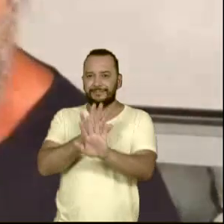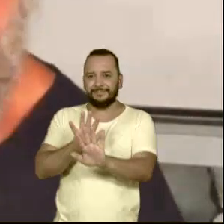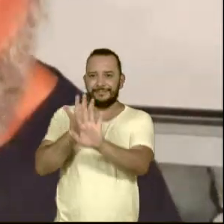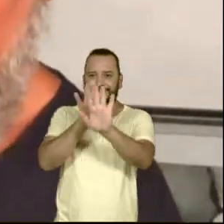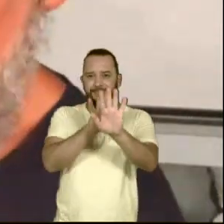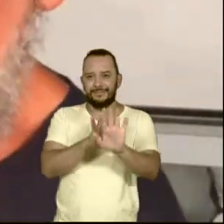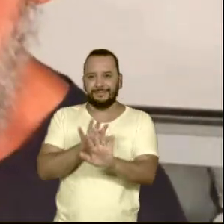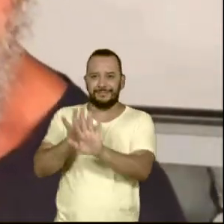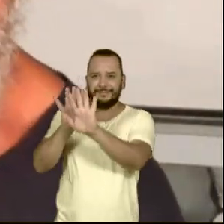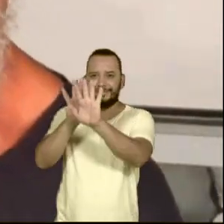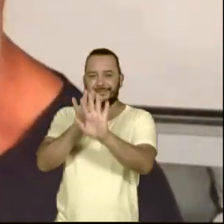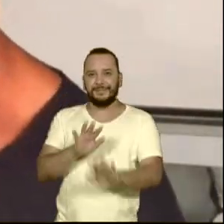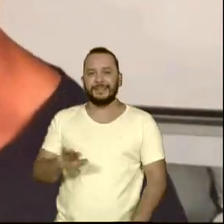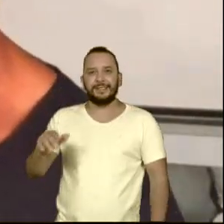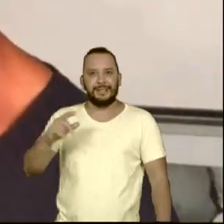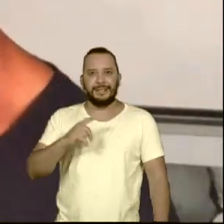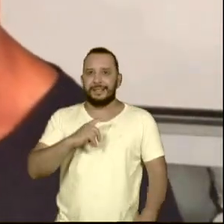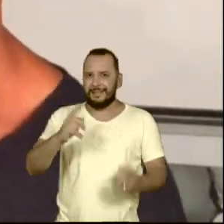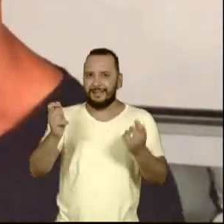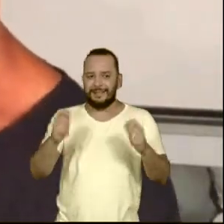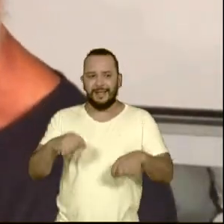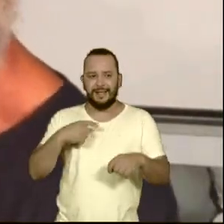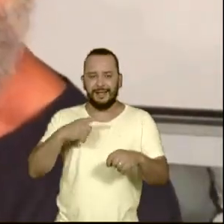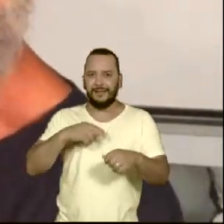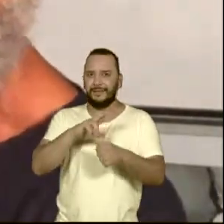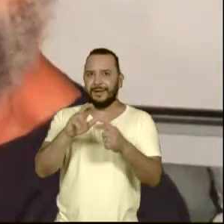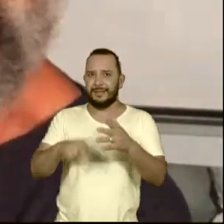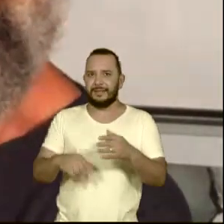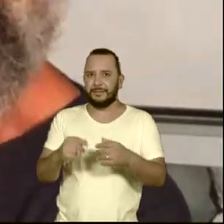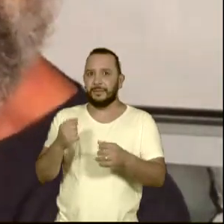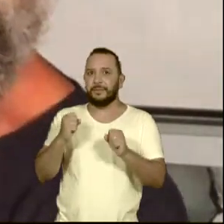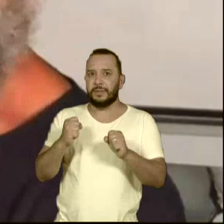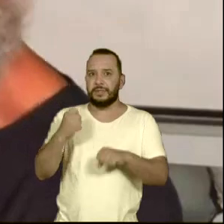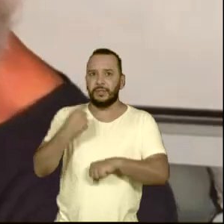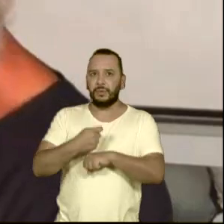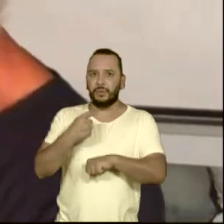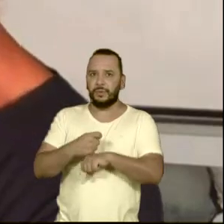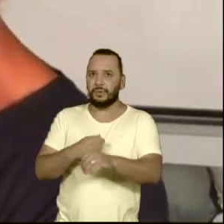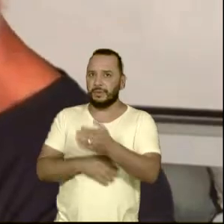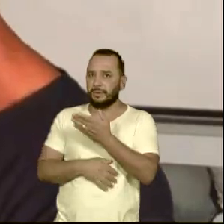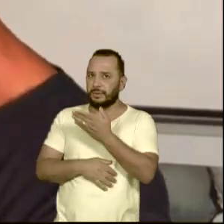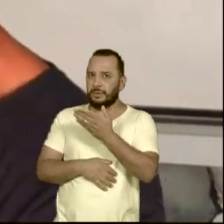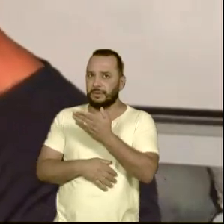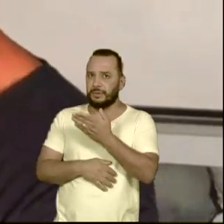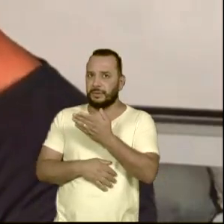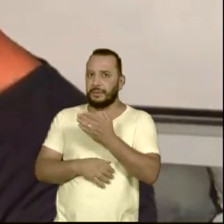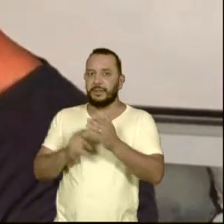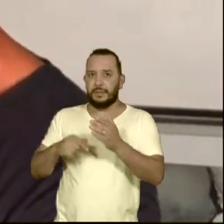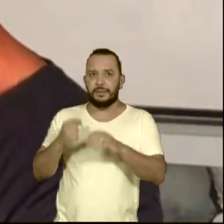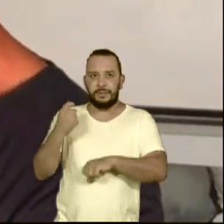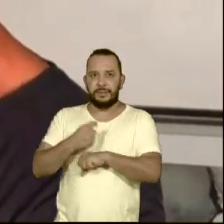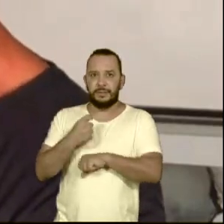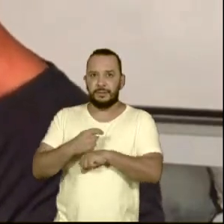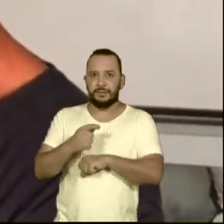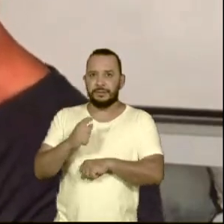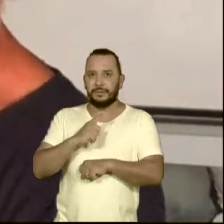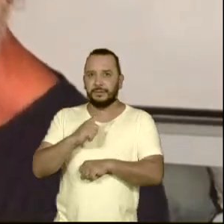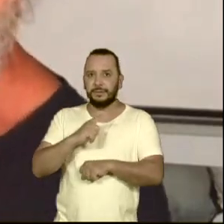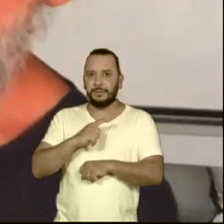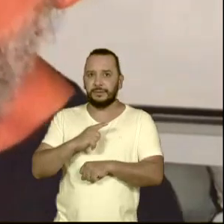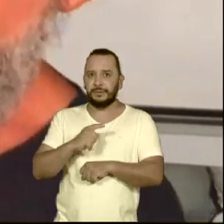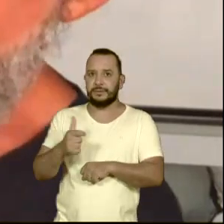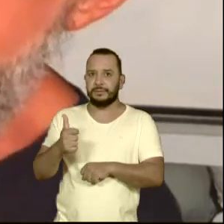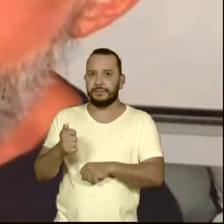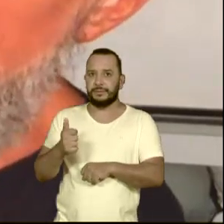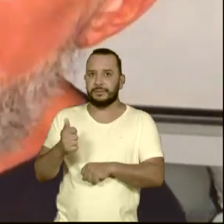Sabe? Tem mil coisas que a gente pode fazer com boneco. O boneco pode ser rígido. Esse aqui é esculpido em madeira, gente. Ele tem boca de gatilho.